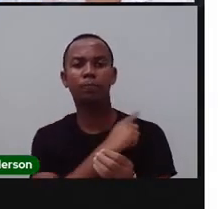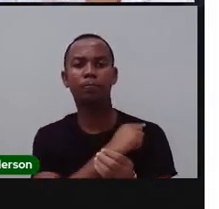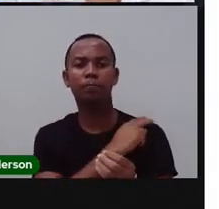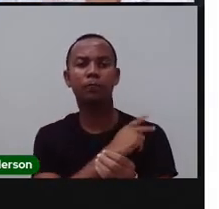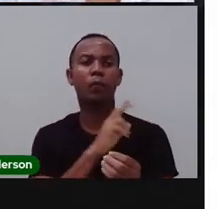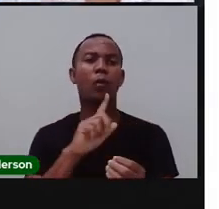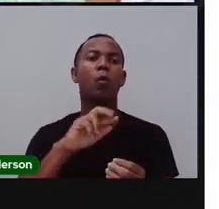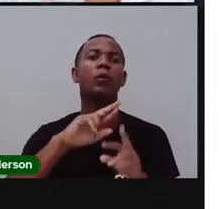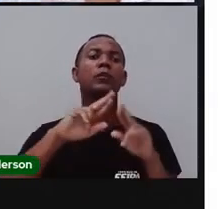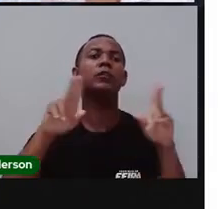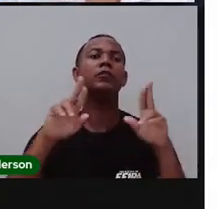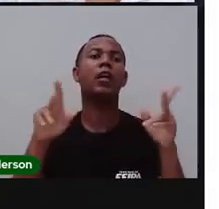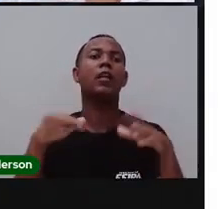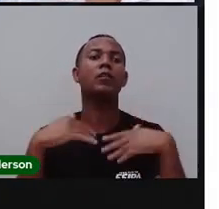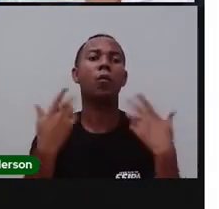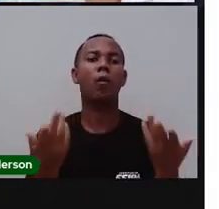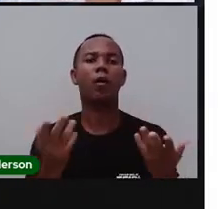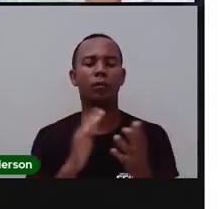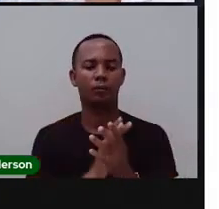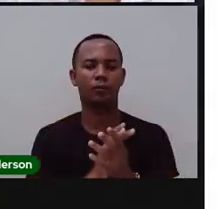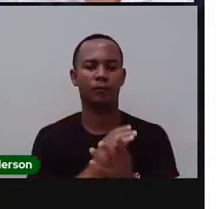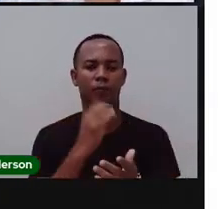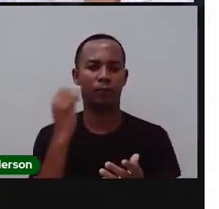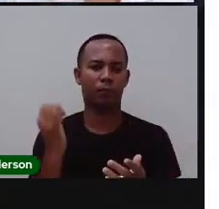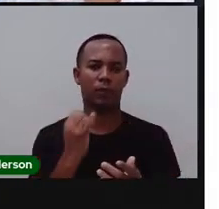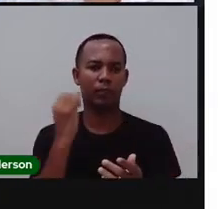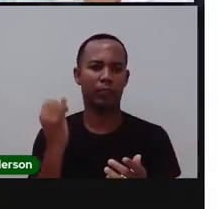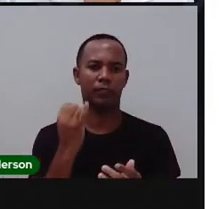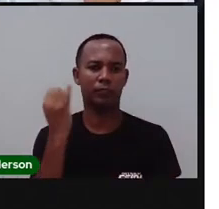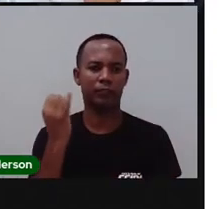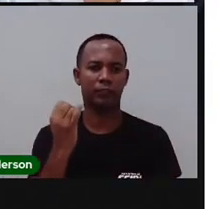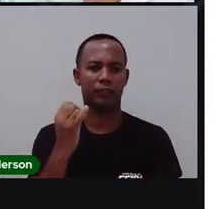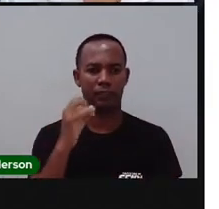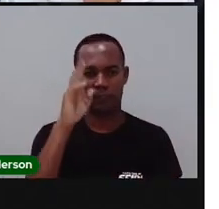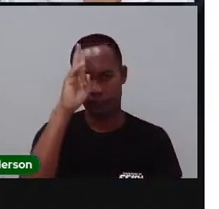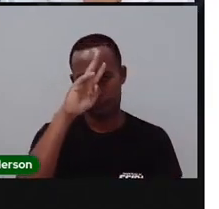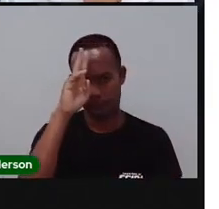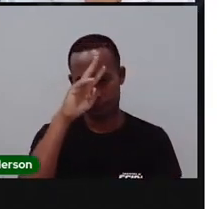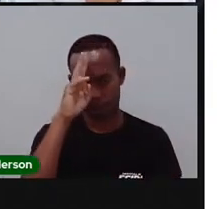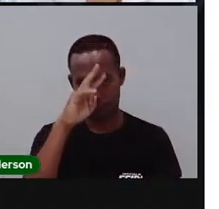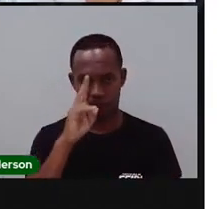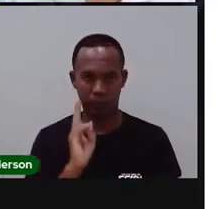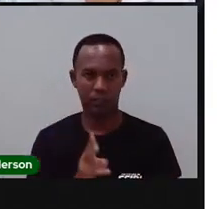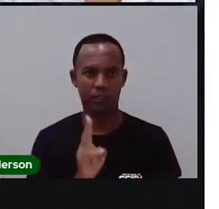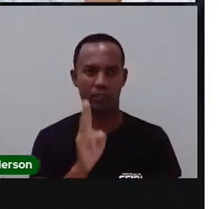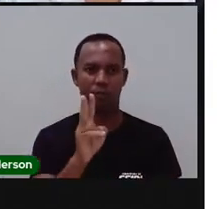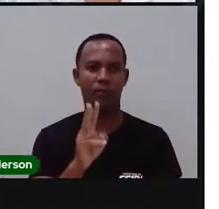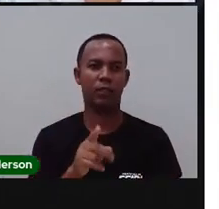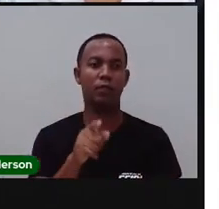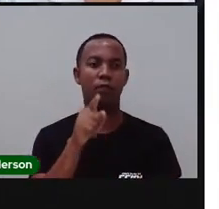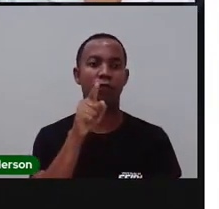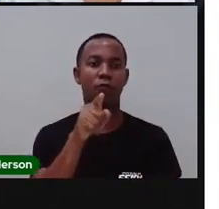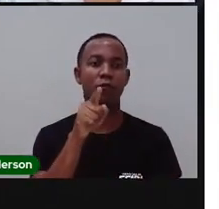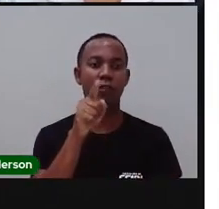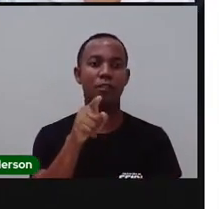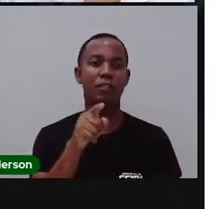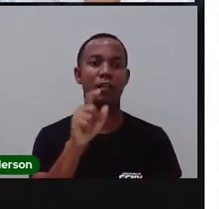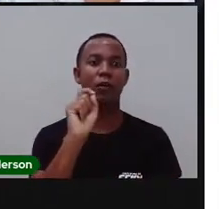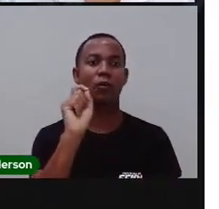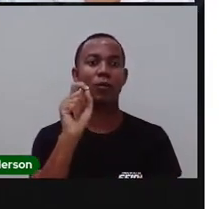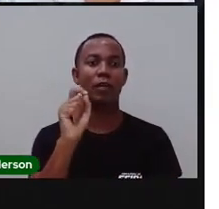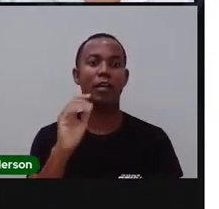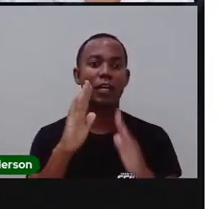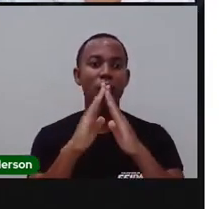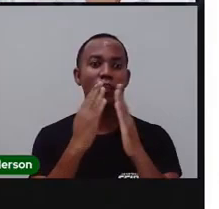outra atividade. Mas o importante, relembrando o que a ProMaria sempre diz, é que vocês produzam, que